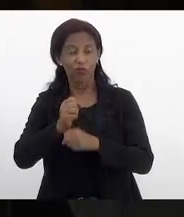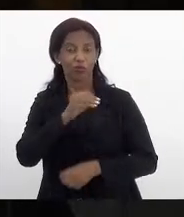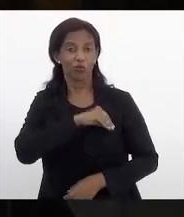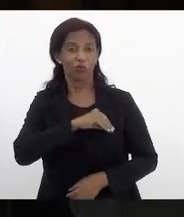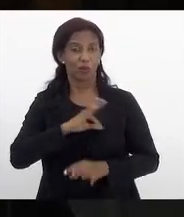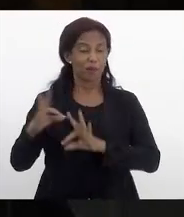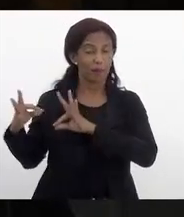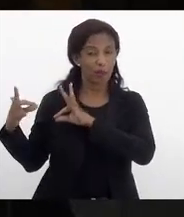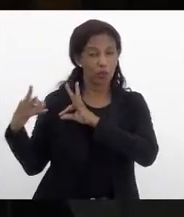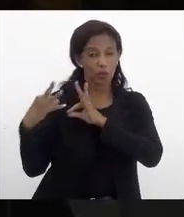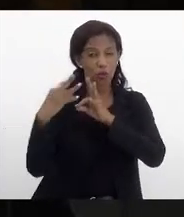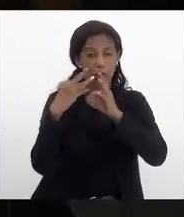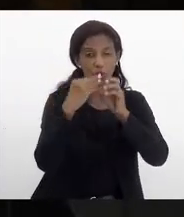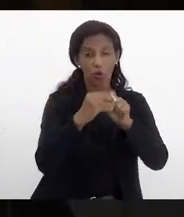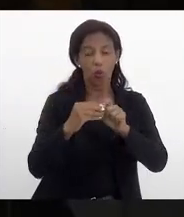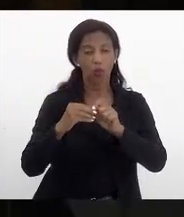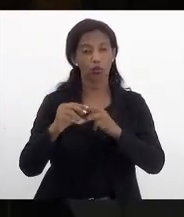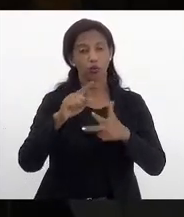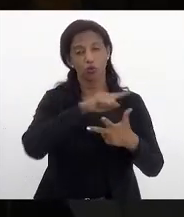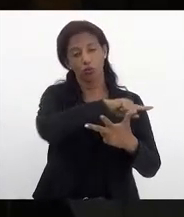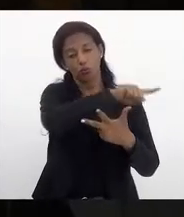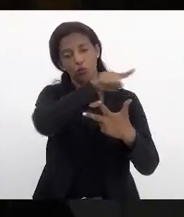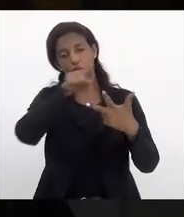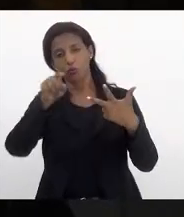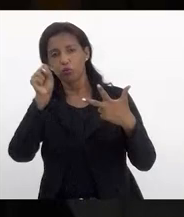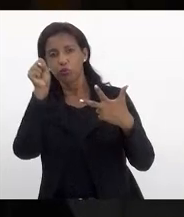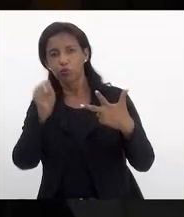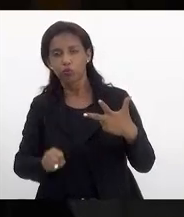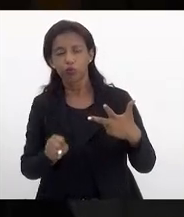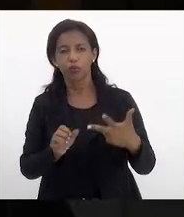para todos os poderes.